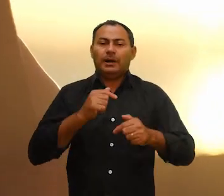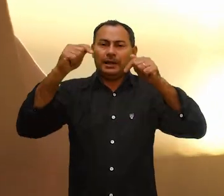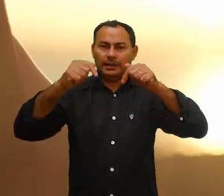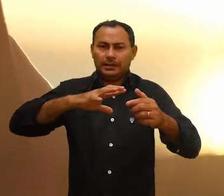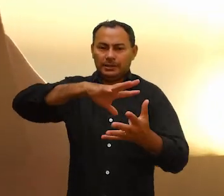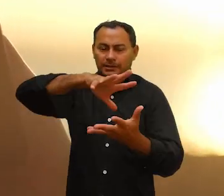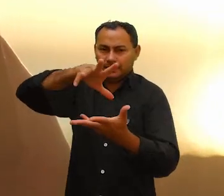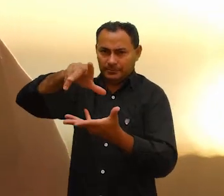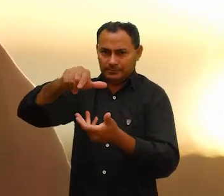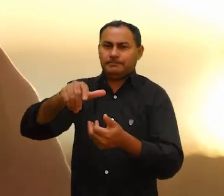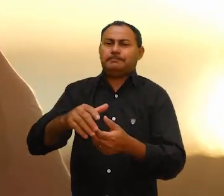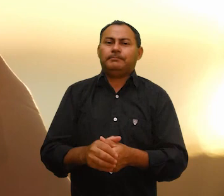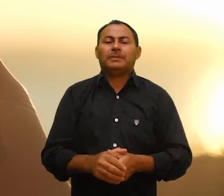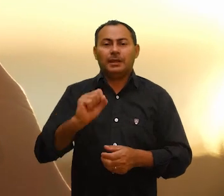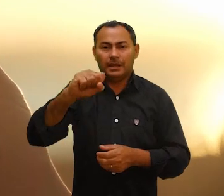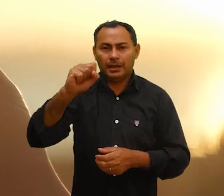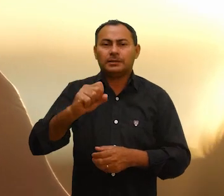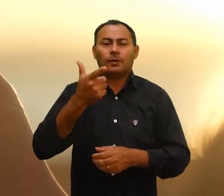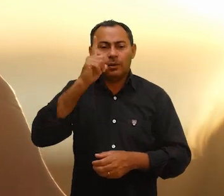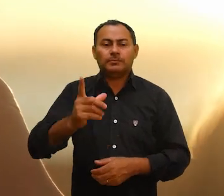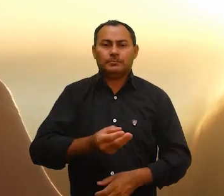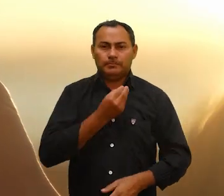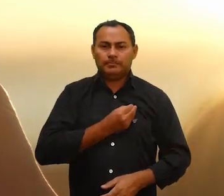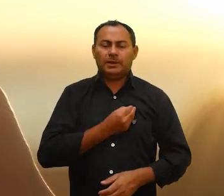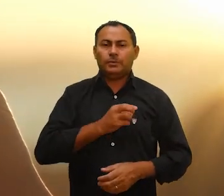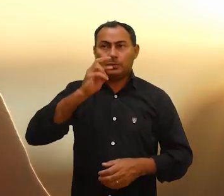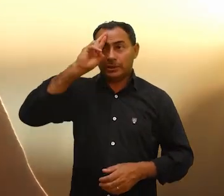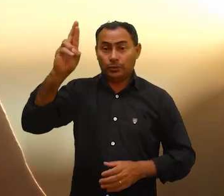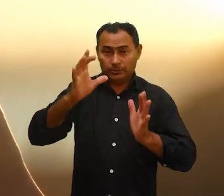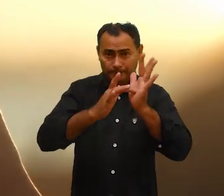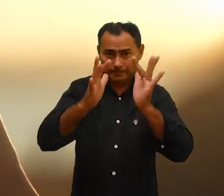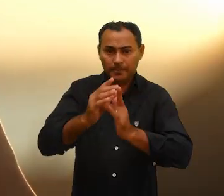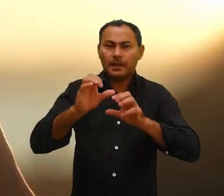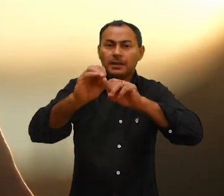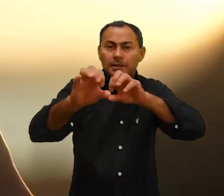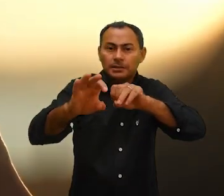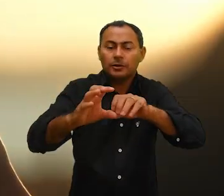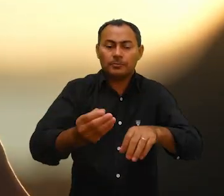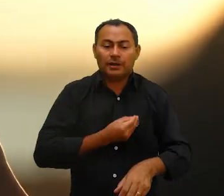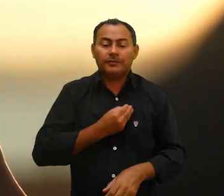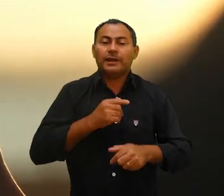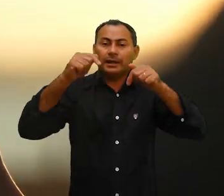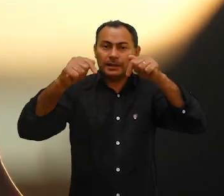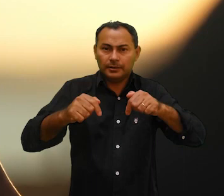viver aqui na terra. É assim que conseguimos viver como o Senhor Jesus ensinou para